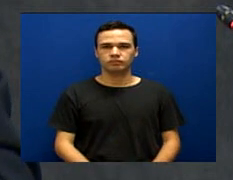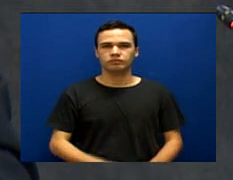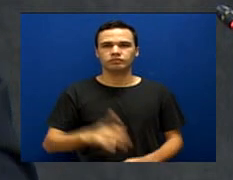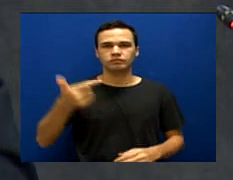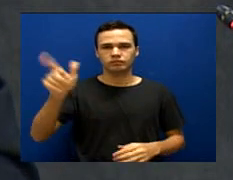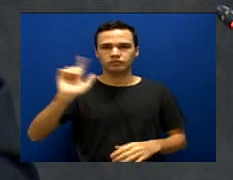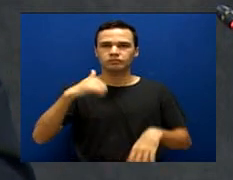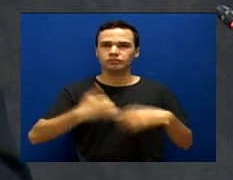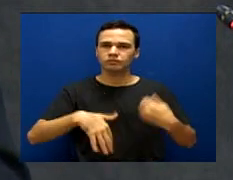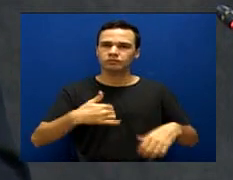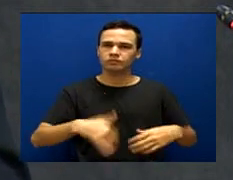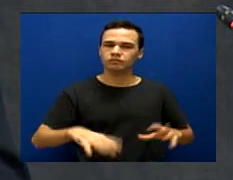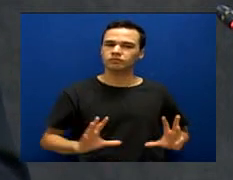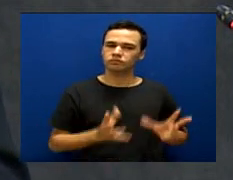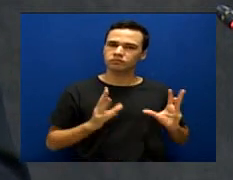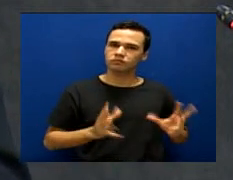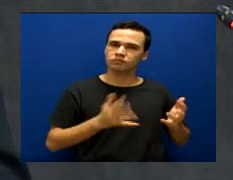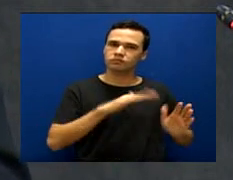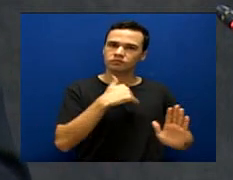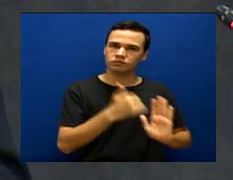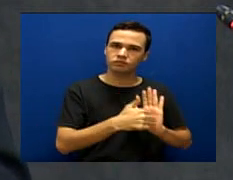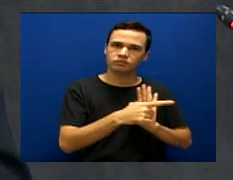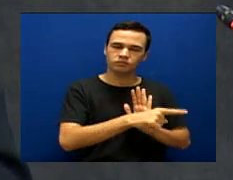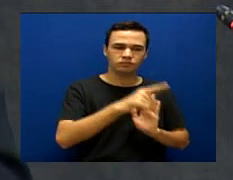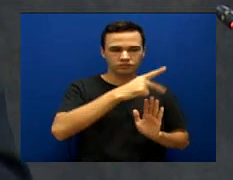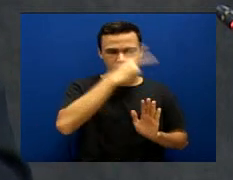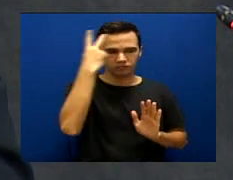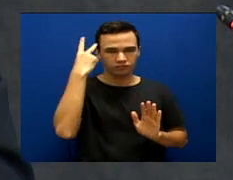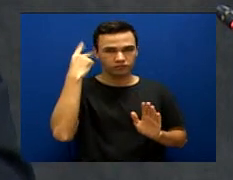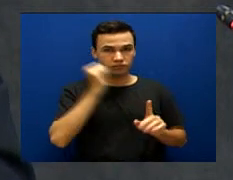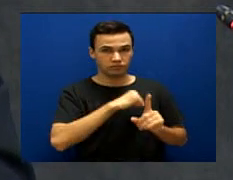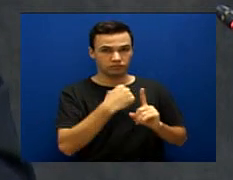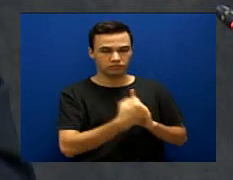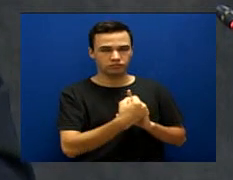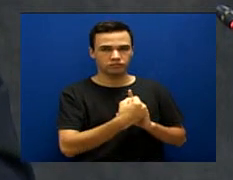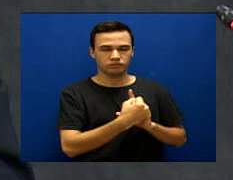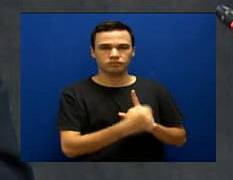Outra coisa, motivar e desenvolver todos os segmentos da sociedade